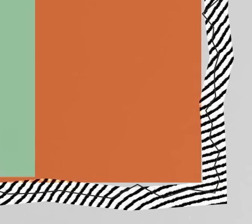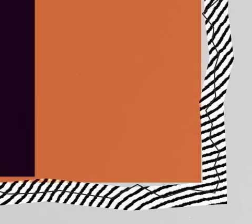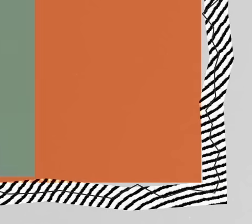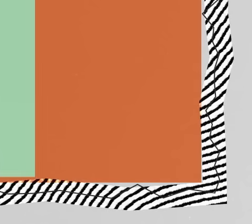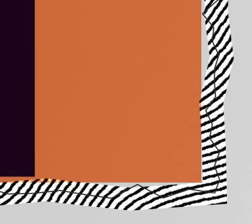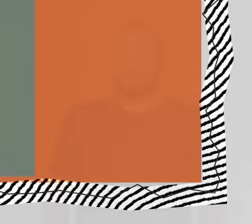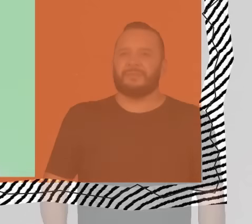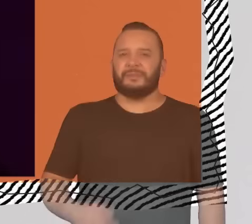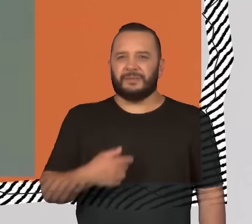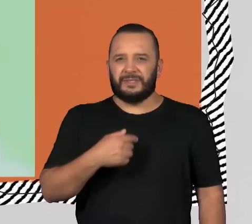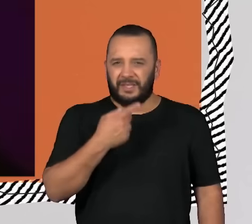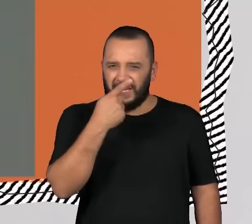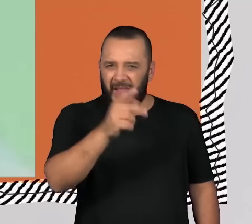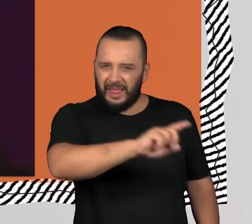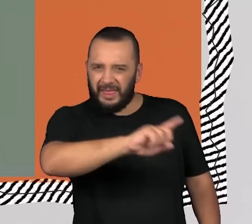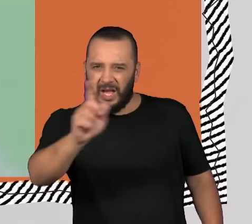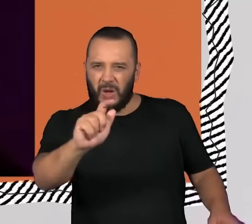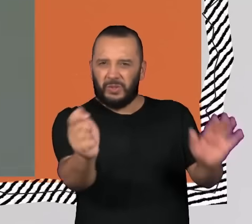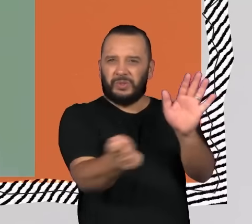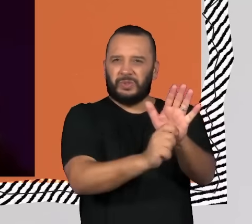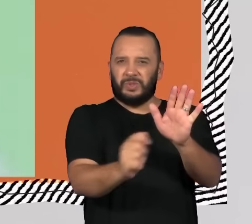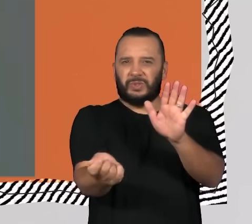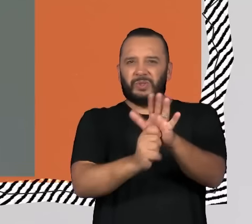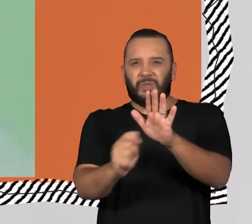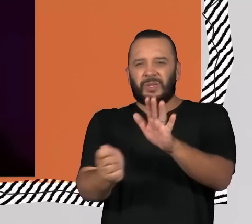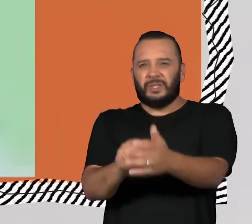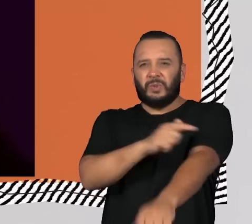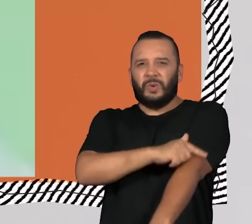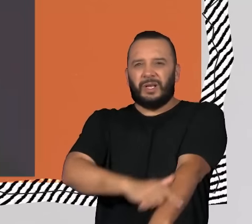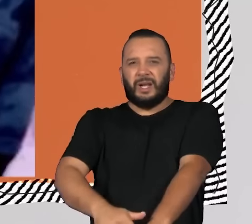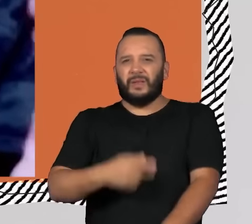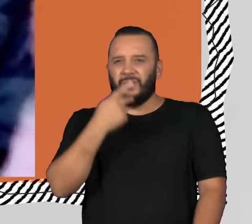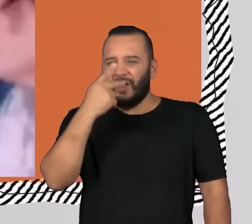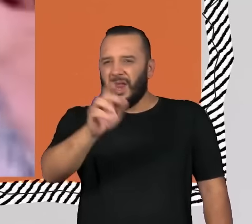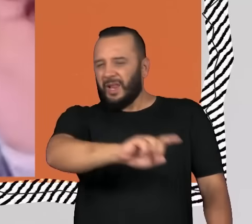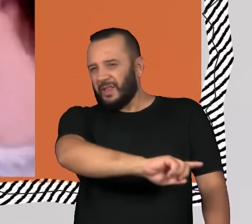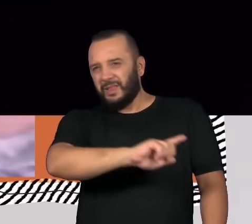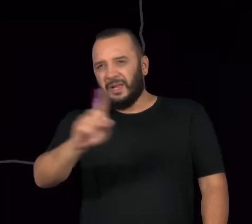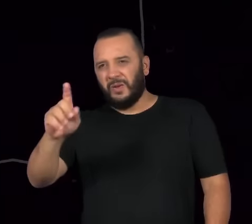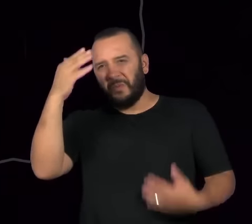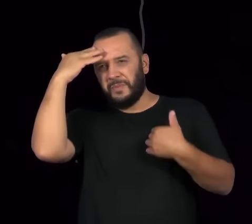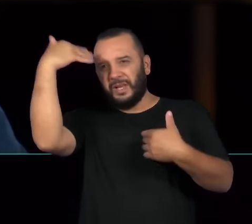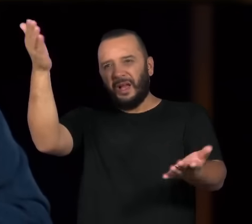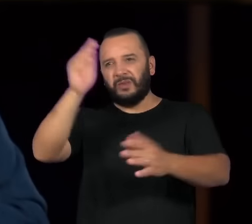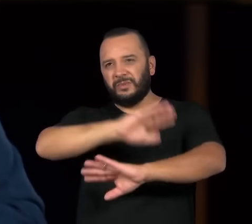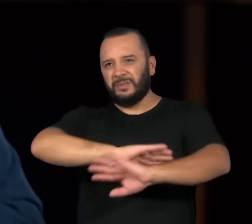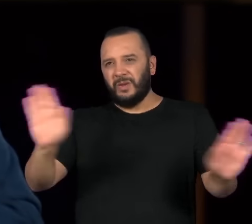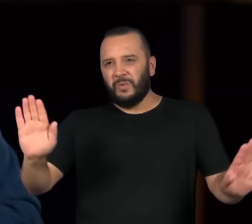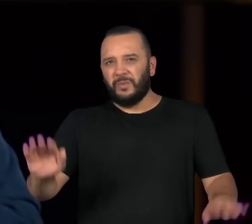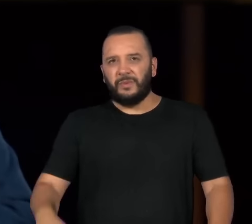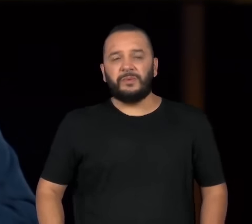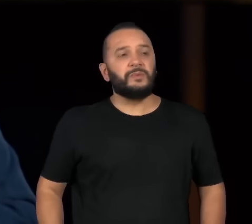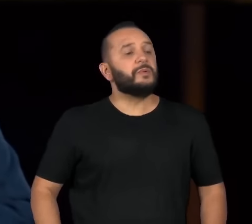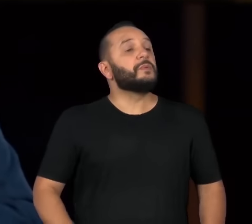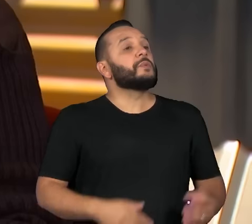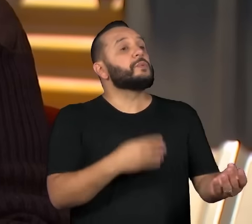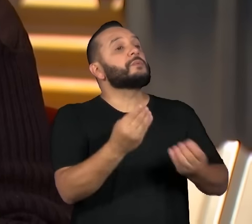Diga não às drogas, mas seja educado. Diga não, obrigado. Como você quer